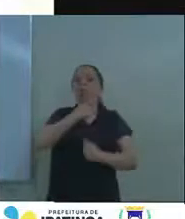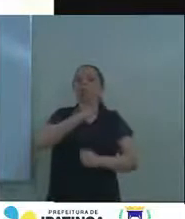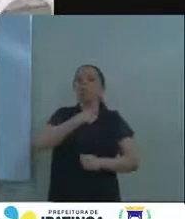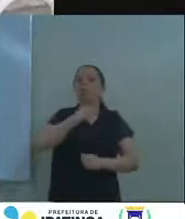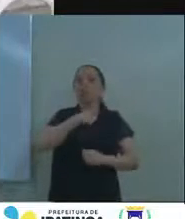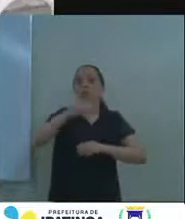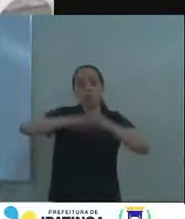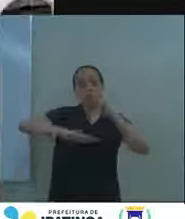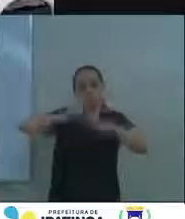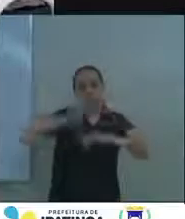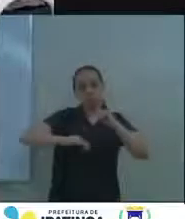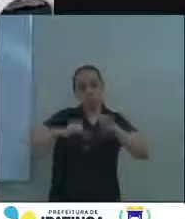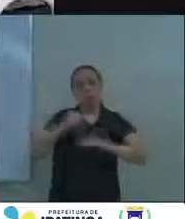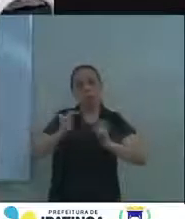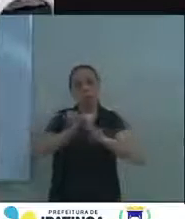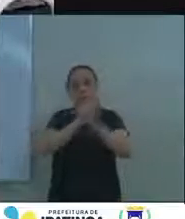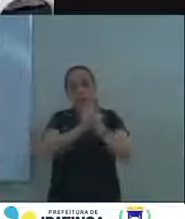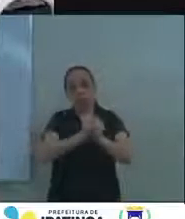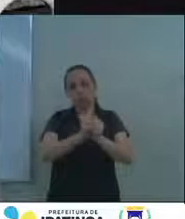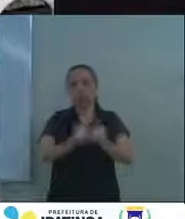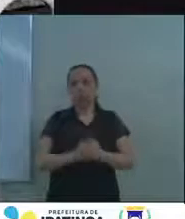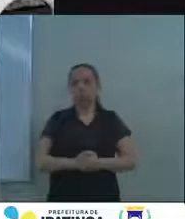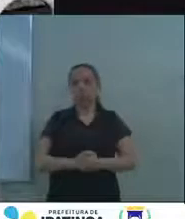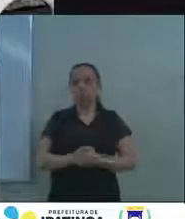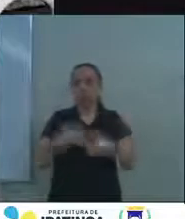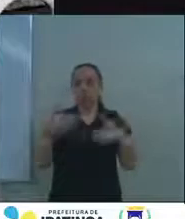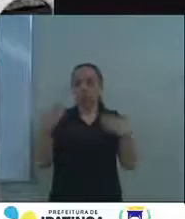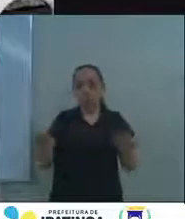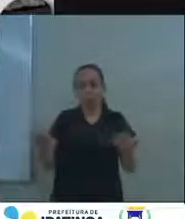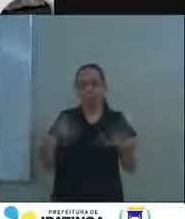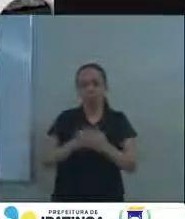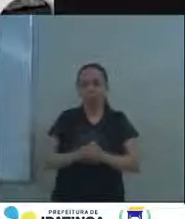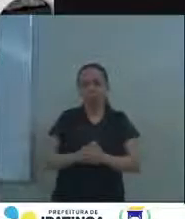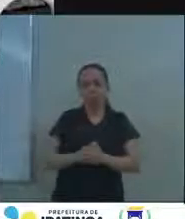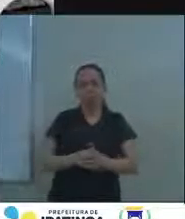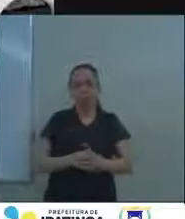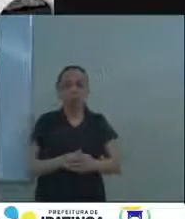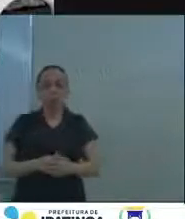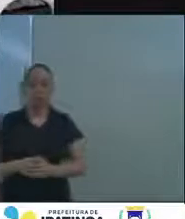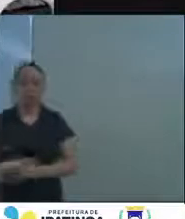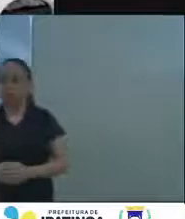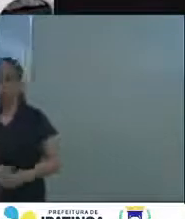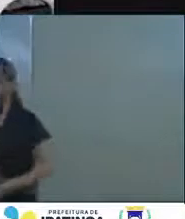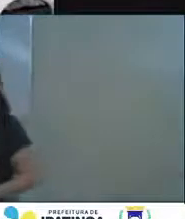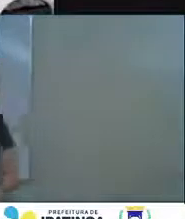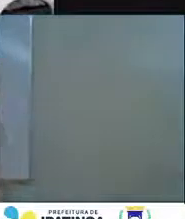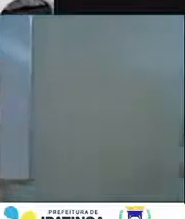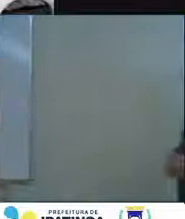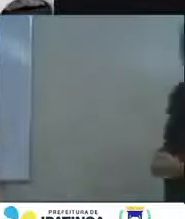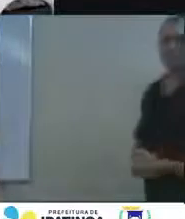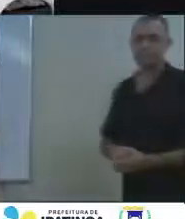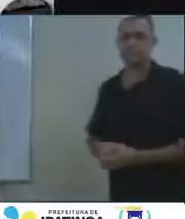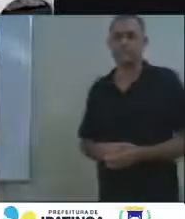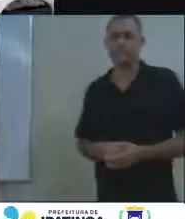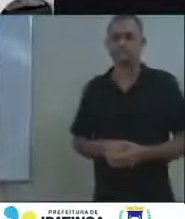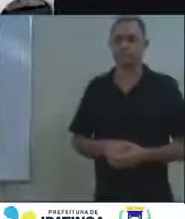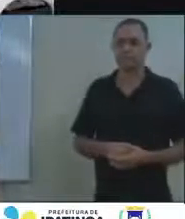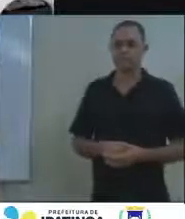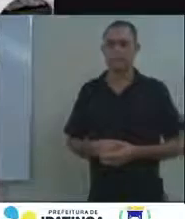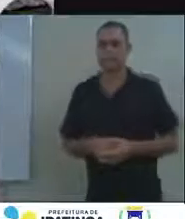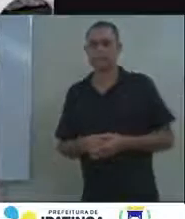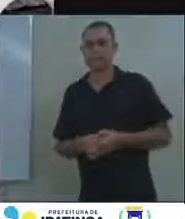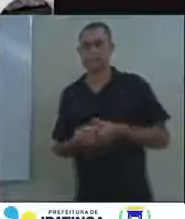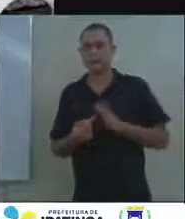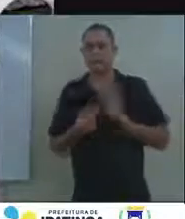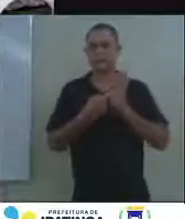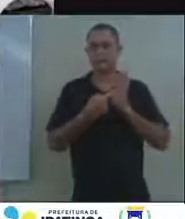né? E aí, gente, o que que acontece? Aqui, eu coloquei